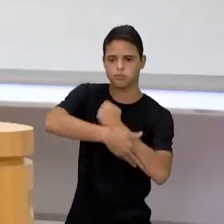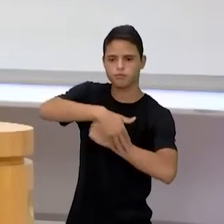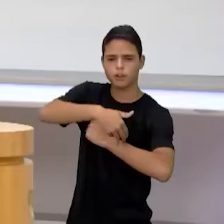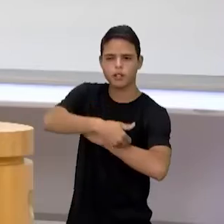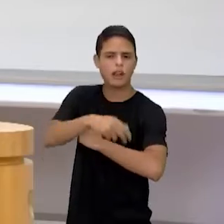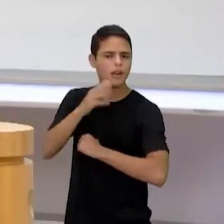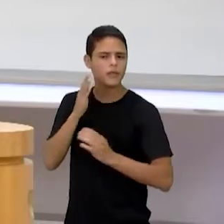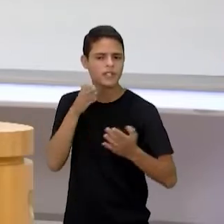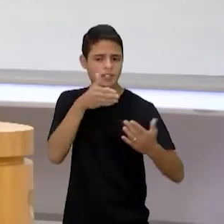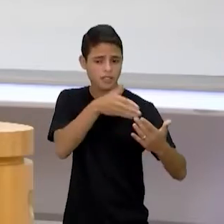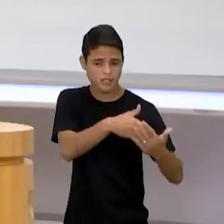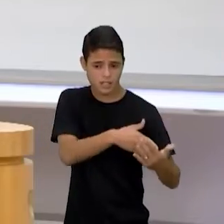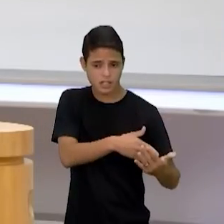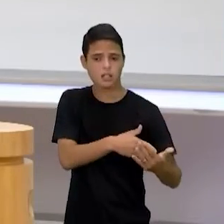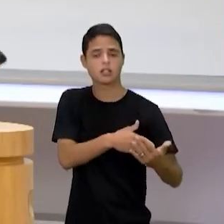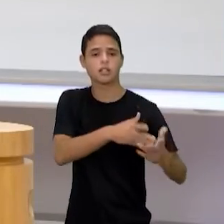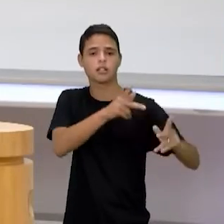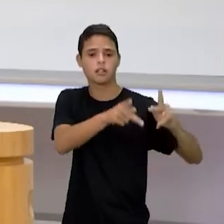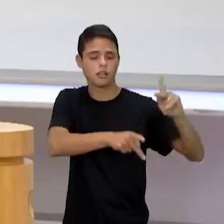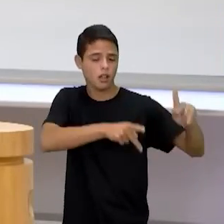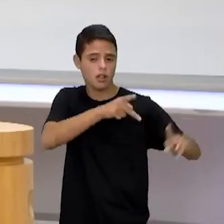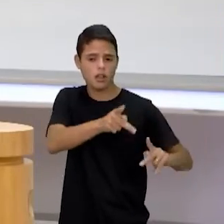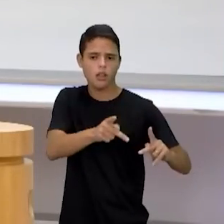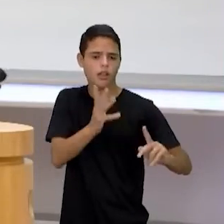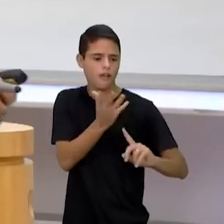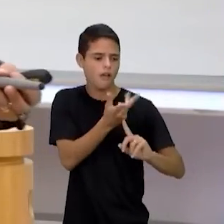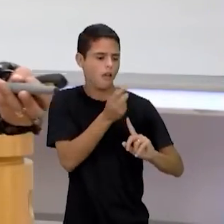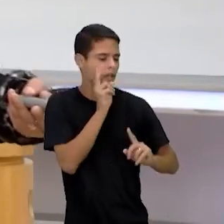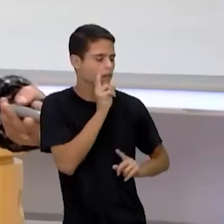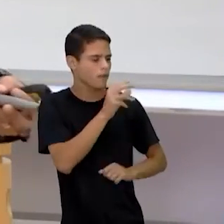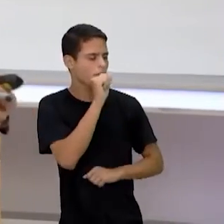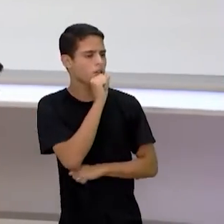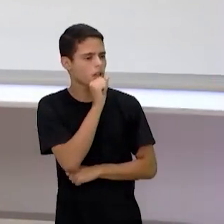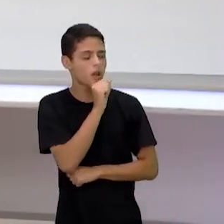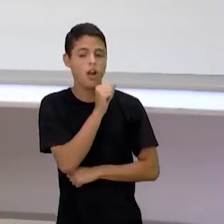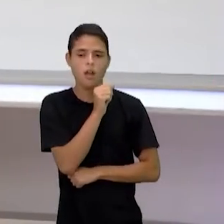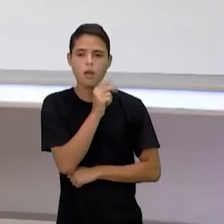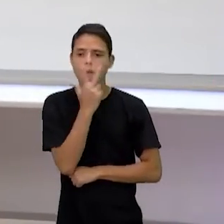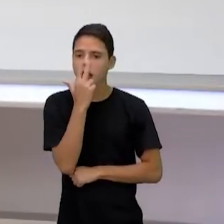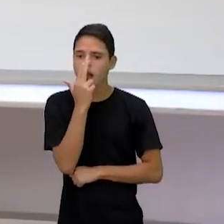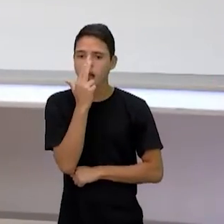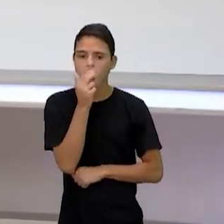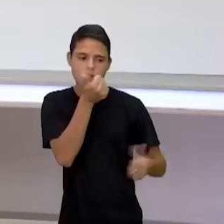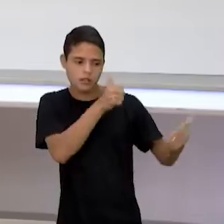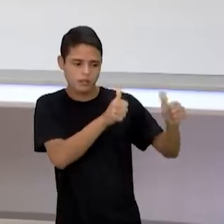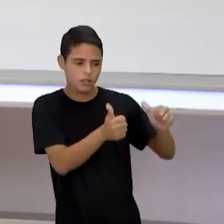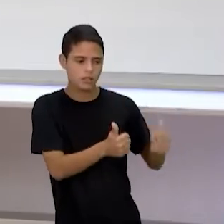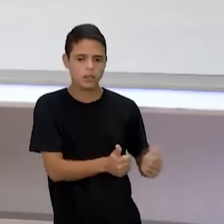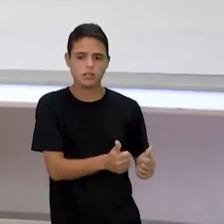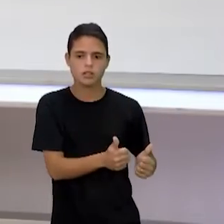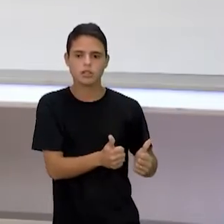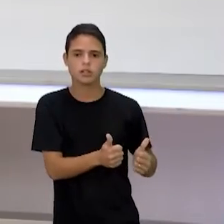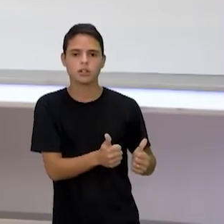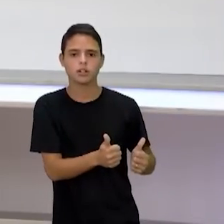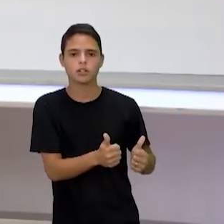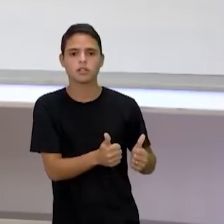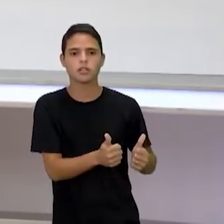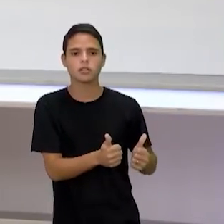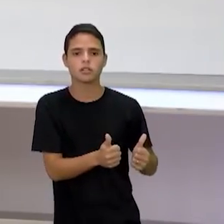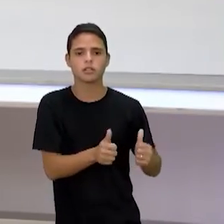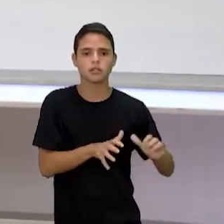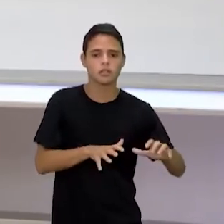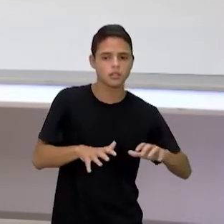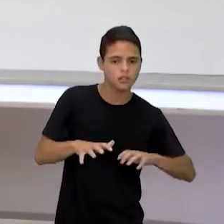está lá, né, aquele artista, né, pintado como se fosse uma estátua. Você, geralmente, né, interaja ali com ele e ele se movimenta